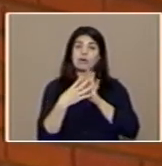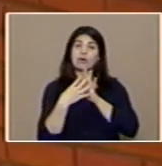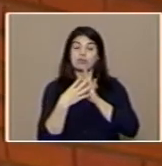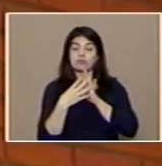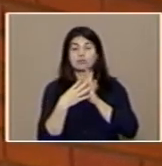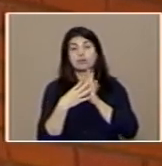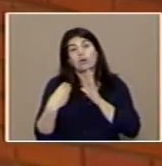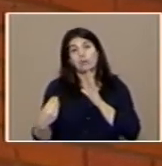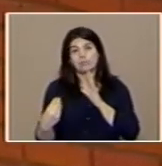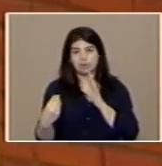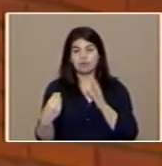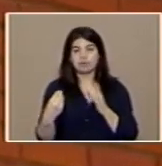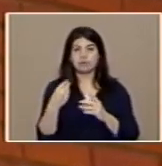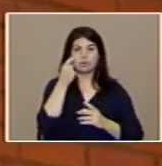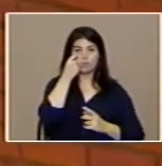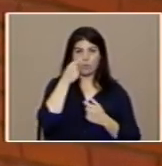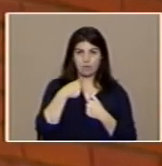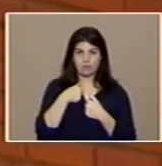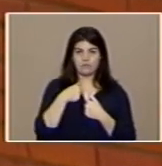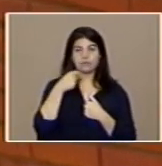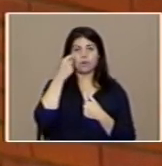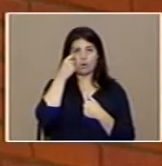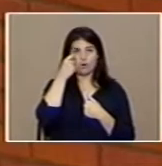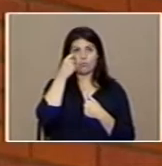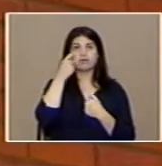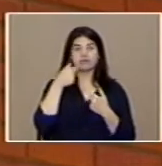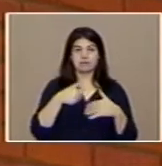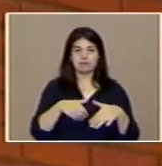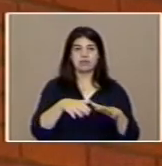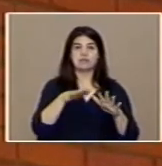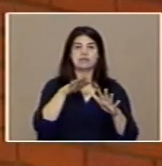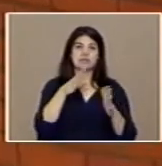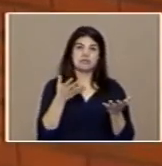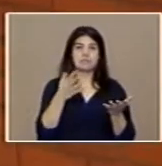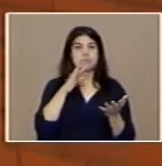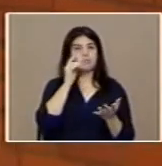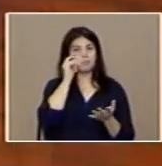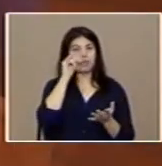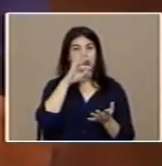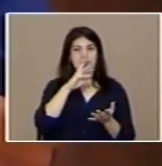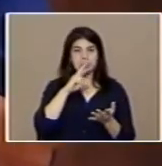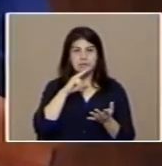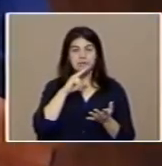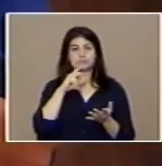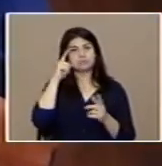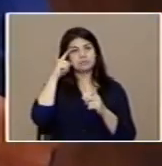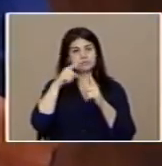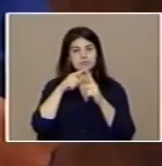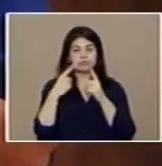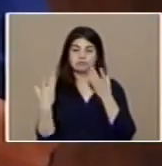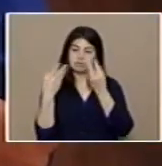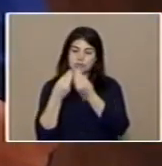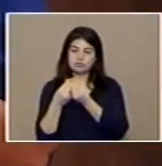deixará pai e mãe para se unir a sua esposa e os dois